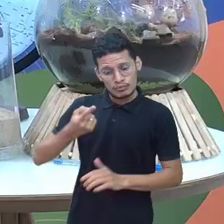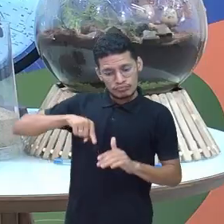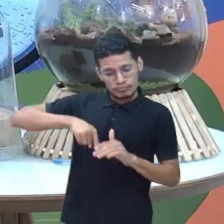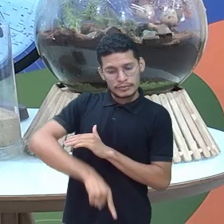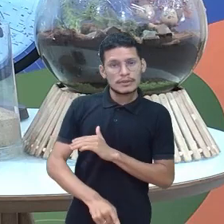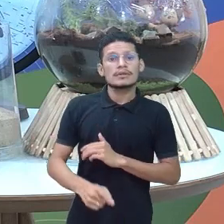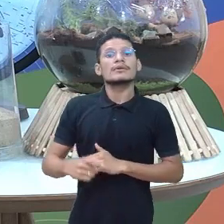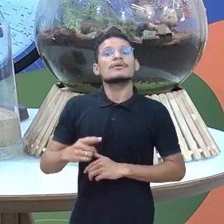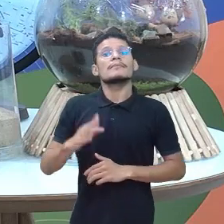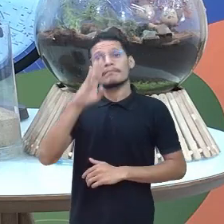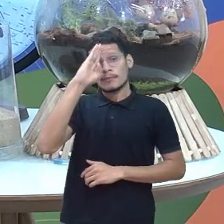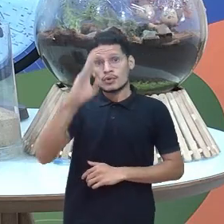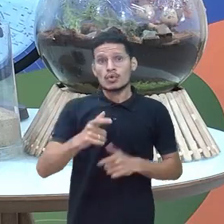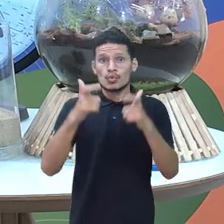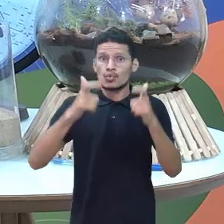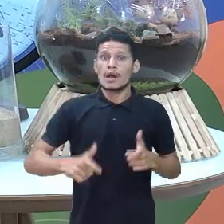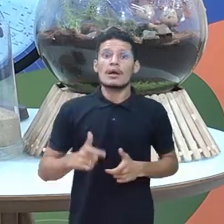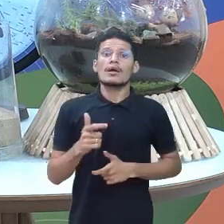água.